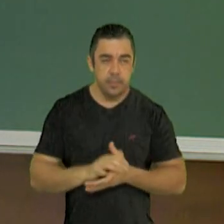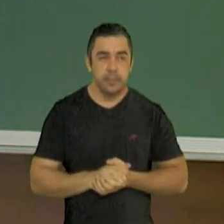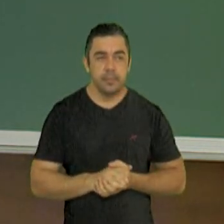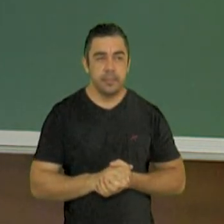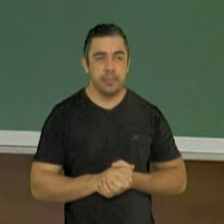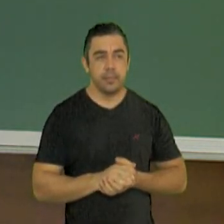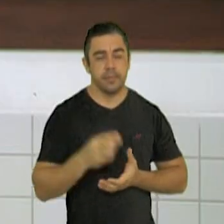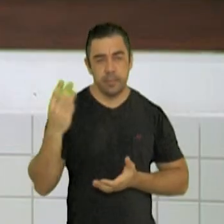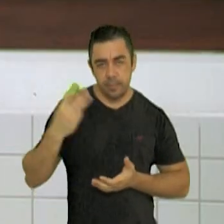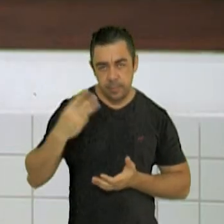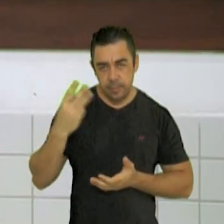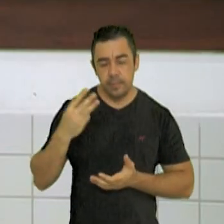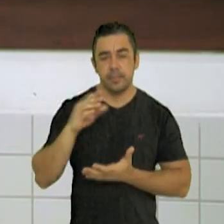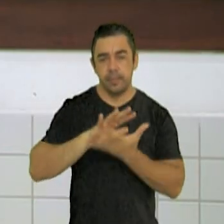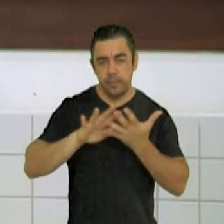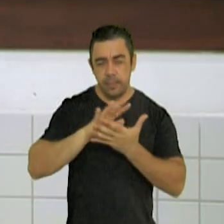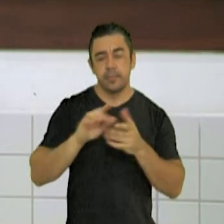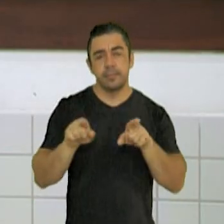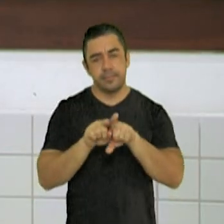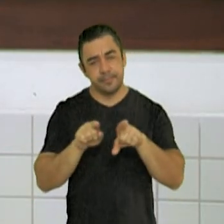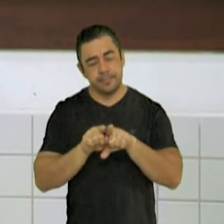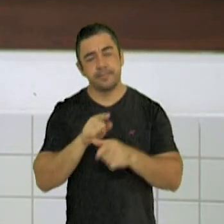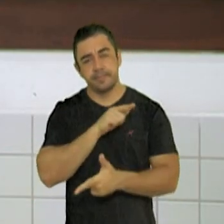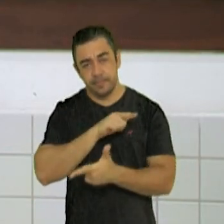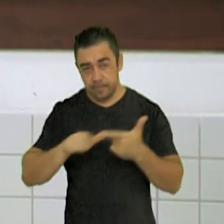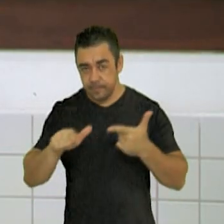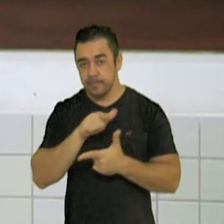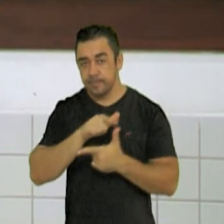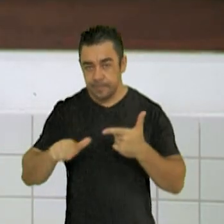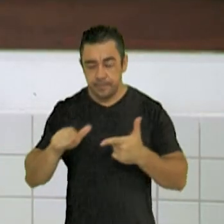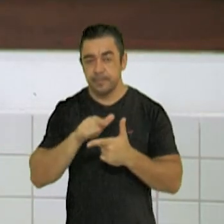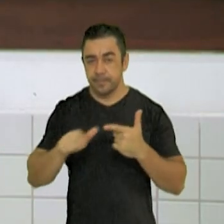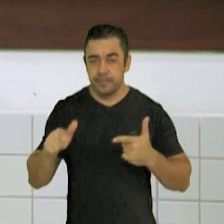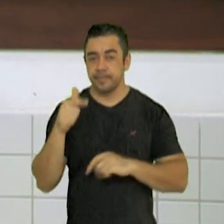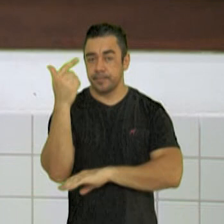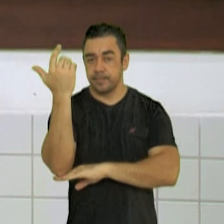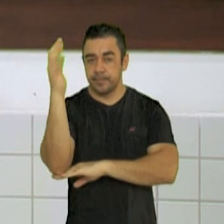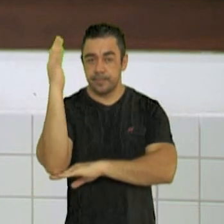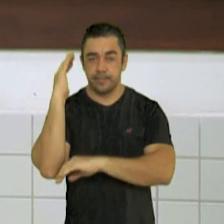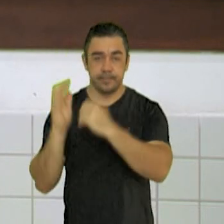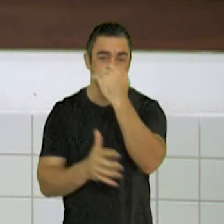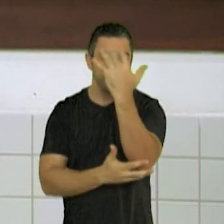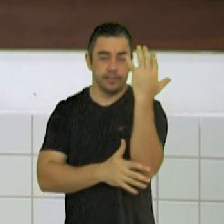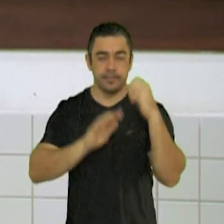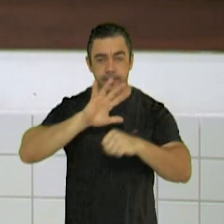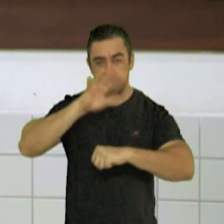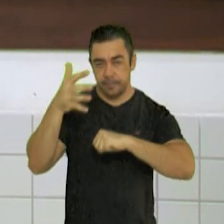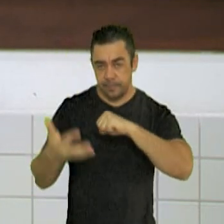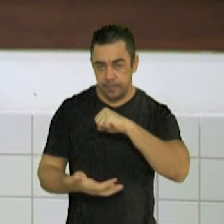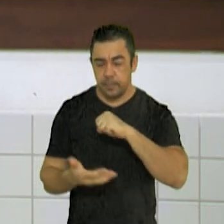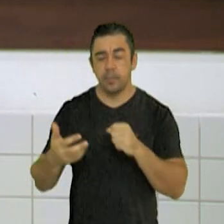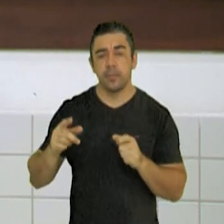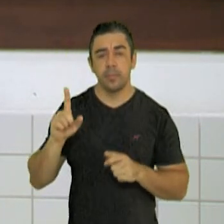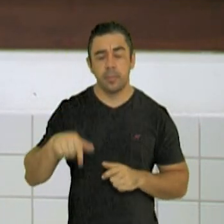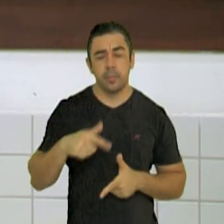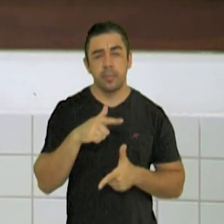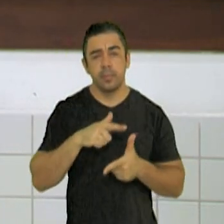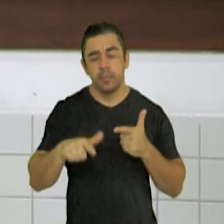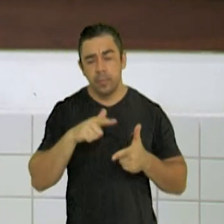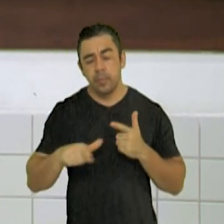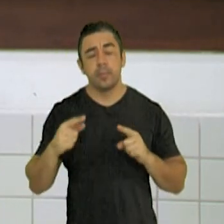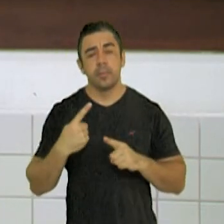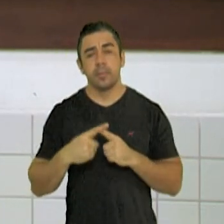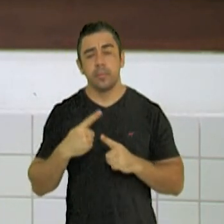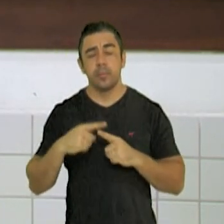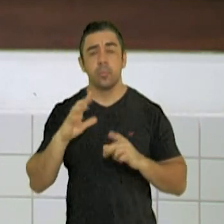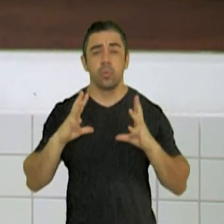terceira revolução, né, também acabou trazendo problemas ao meio ambiente. Nossos produtos tecnológicos, todos esses equipamentos, né,